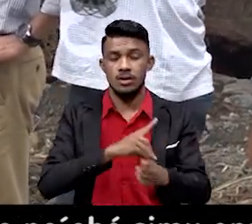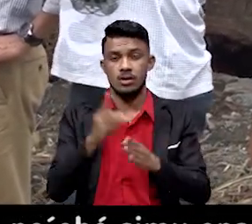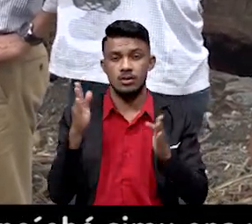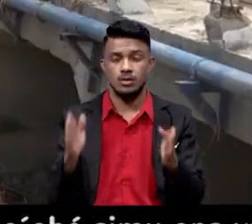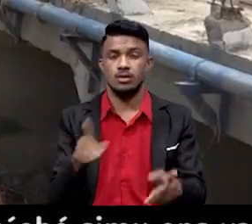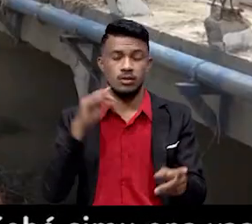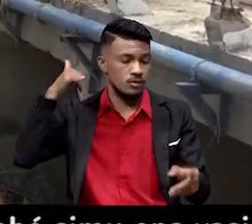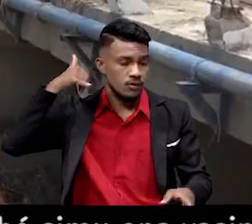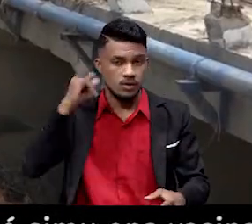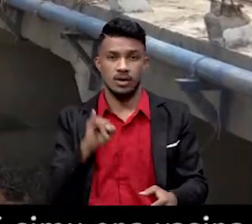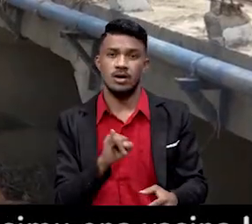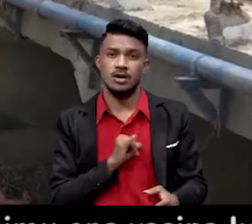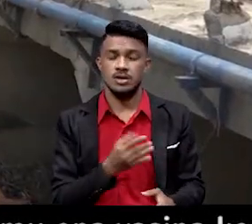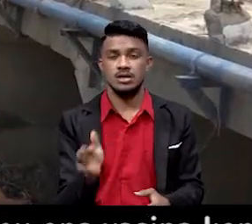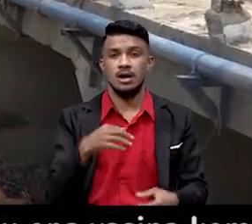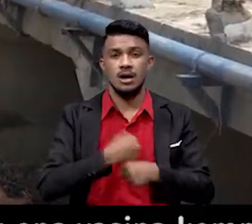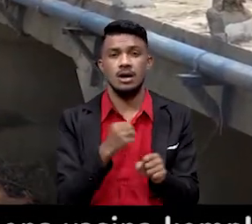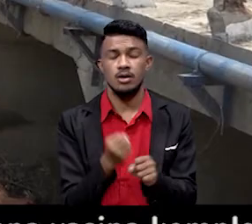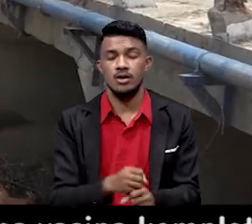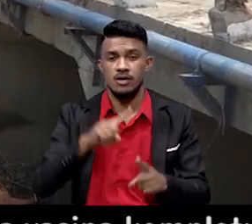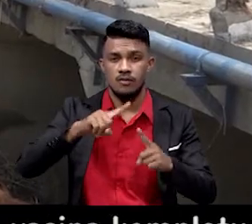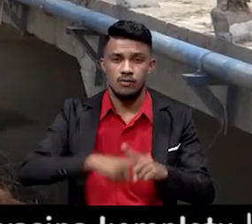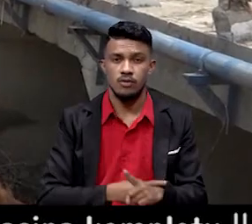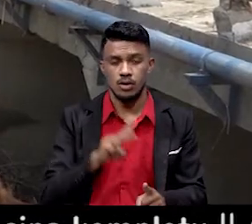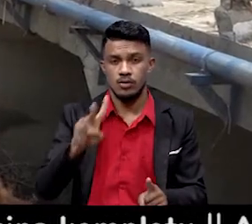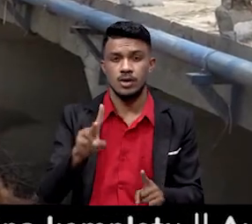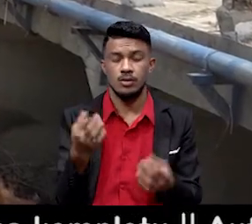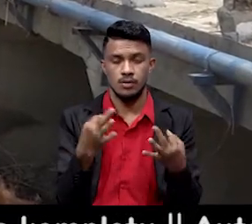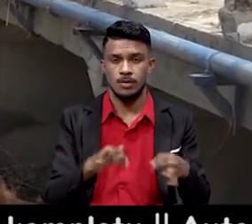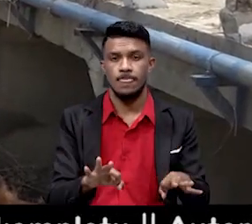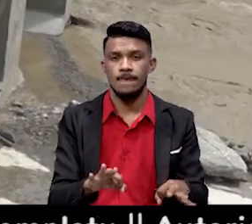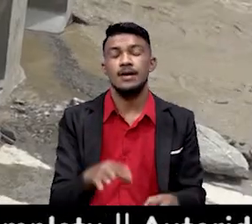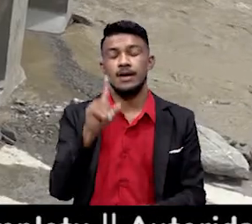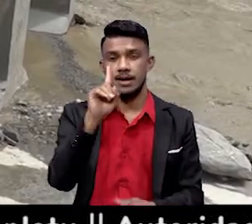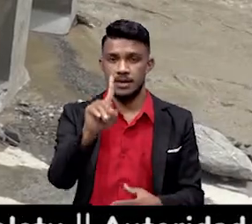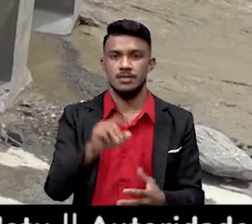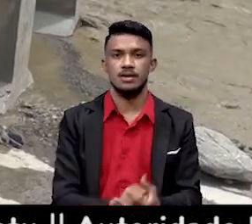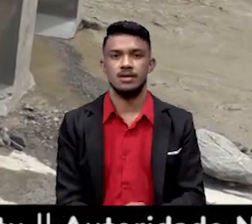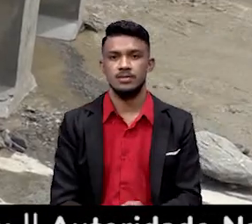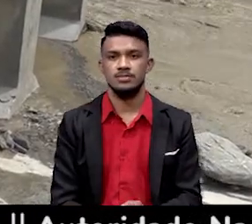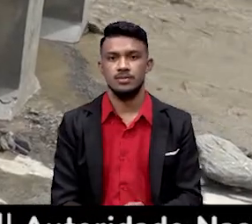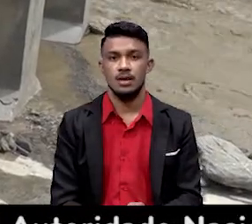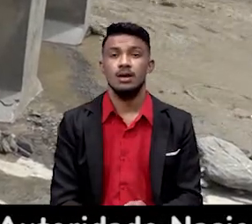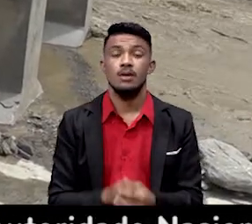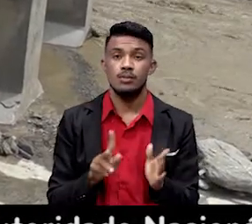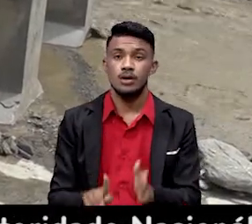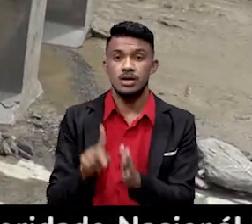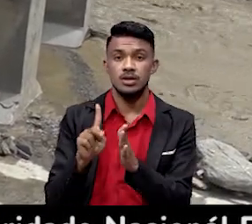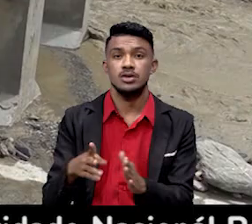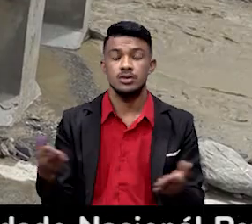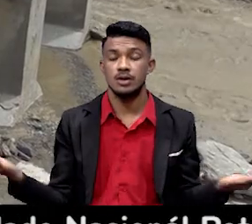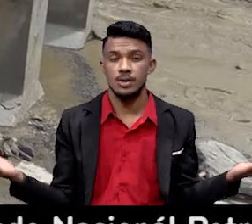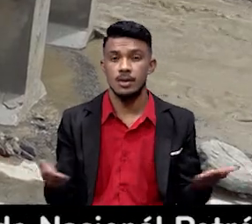Bem, nebe se ele se finaliza e a fulano rua nelara. Nebe mais ou menos, portanto, ida nem maca a progresso, nebe maca